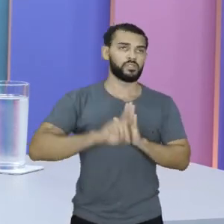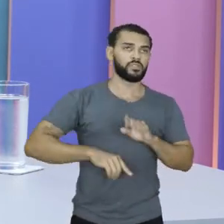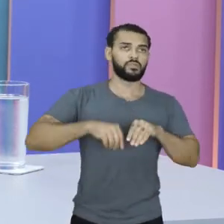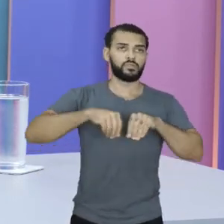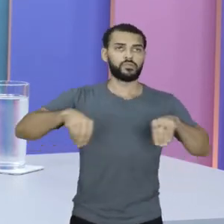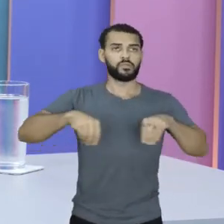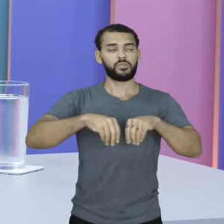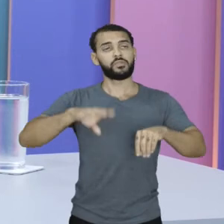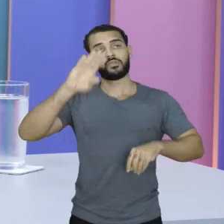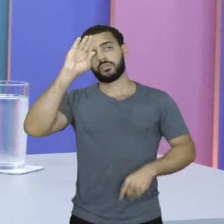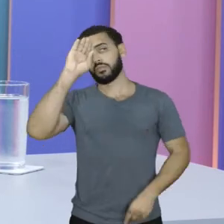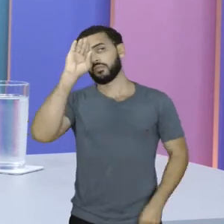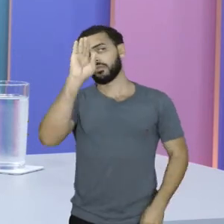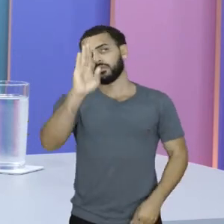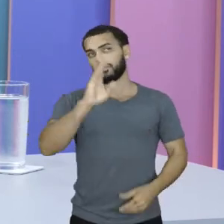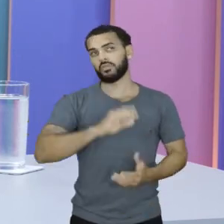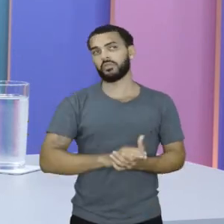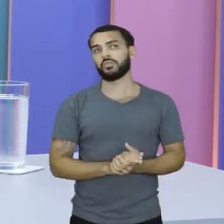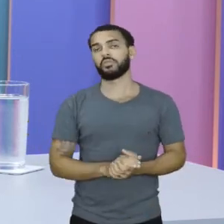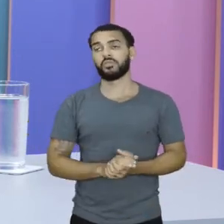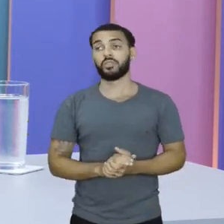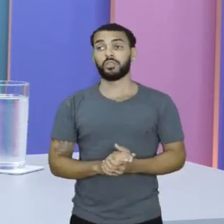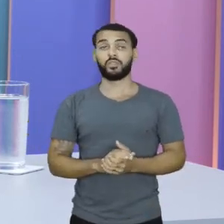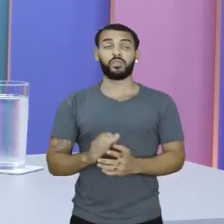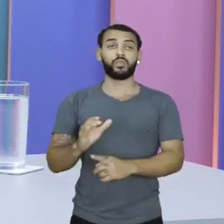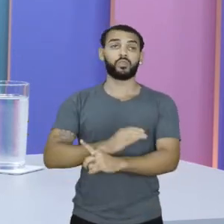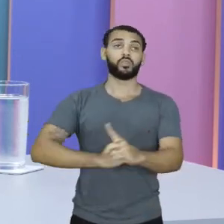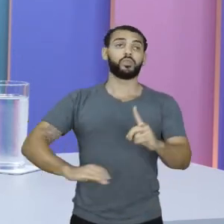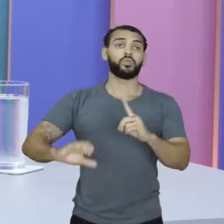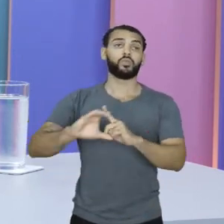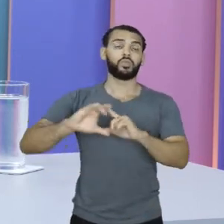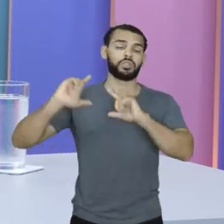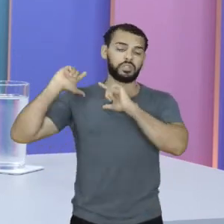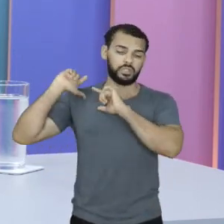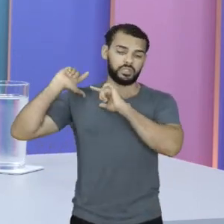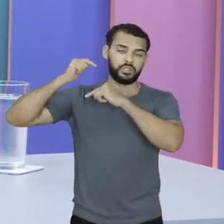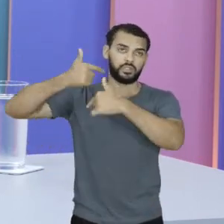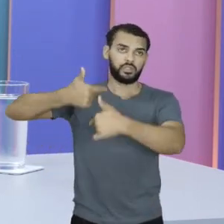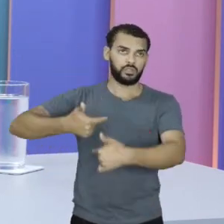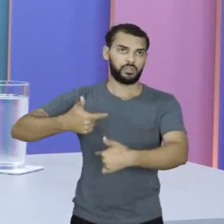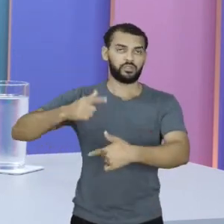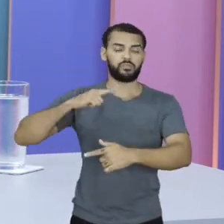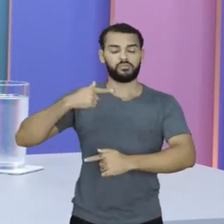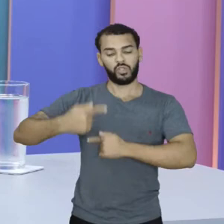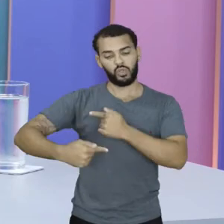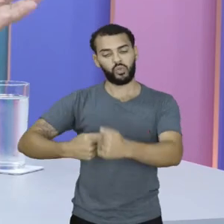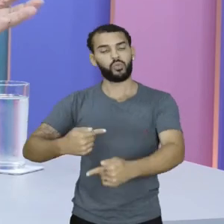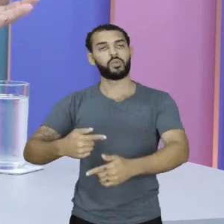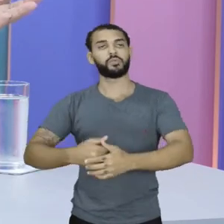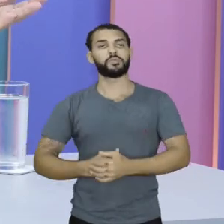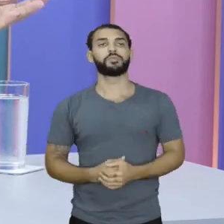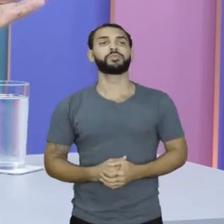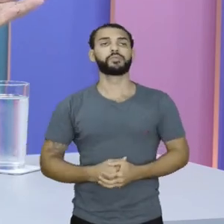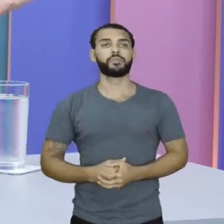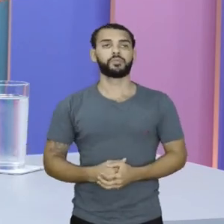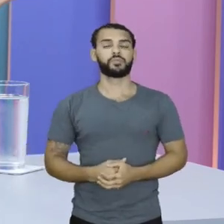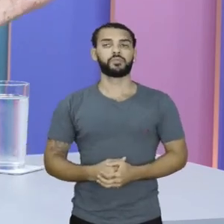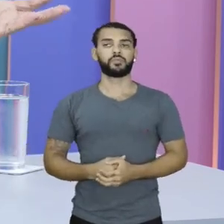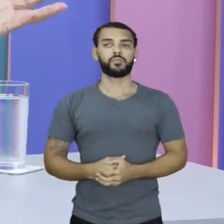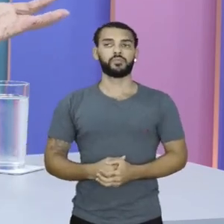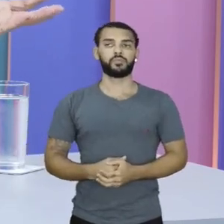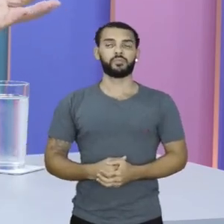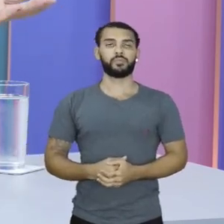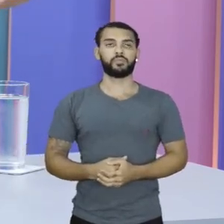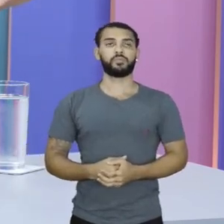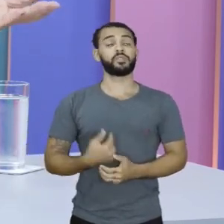especialmente das comunidades tradicionais quilombolas. e sou, como